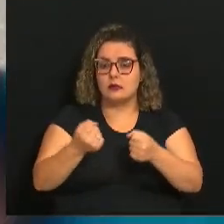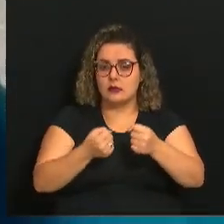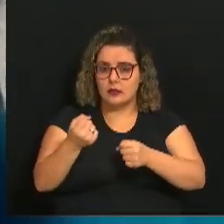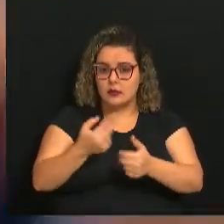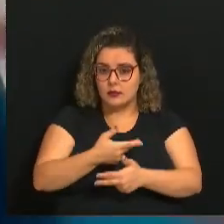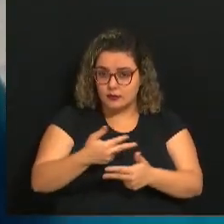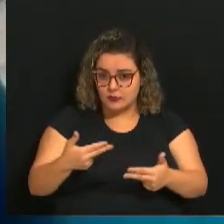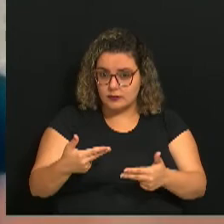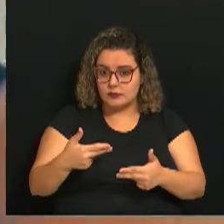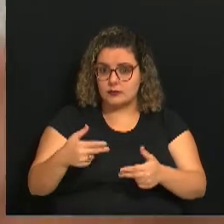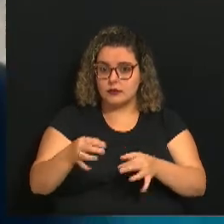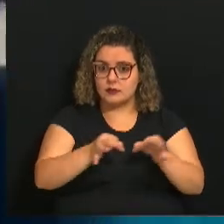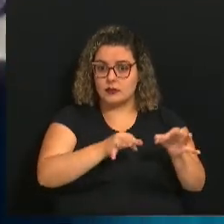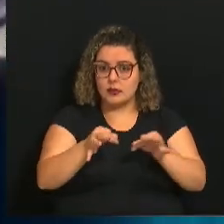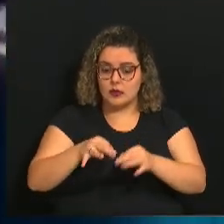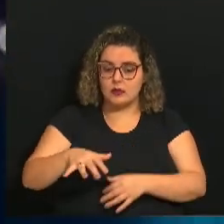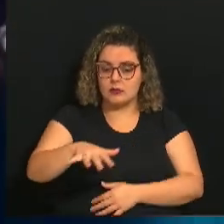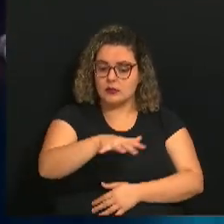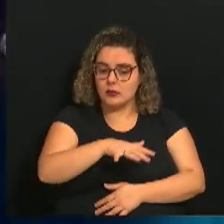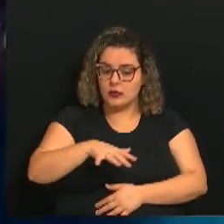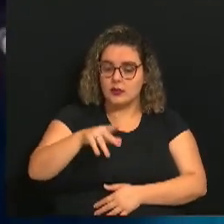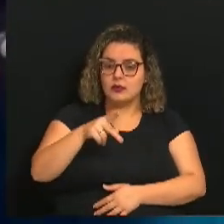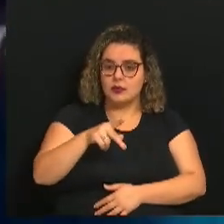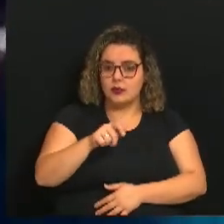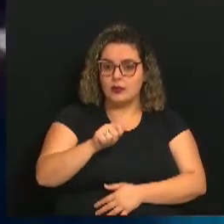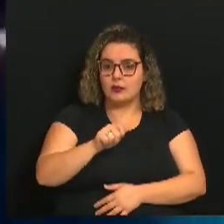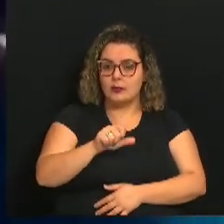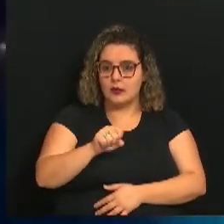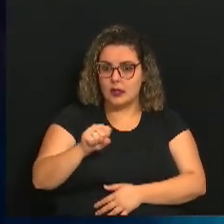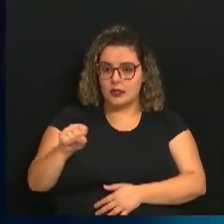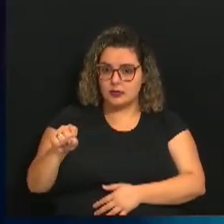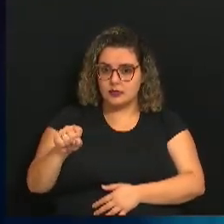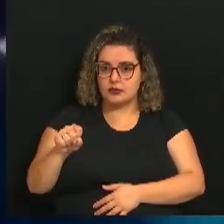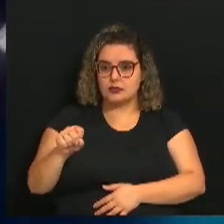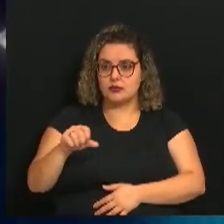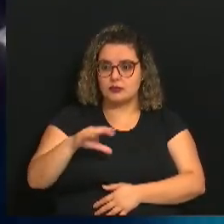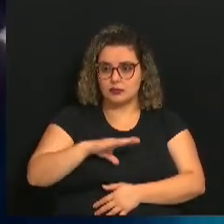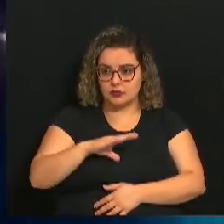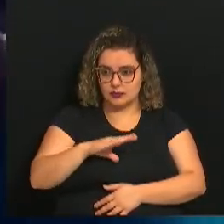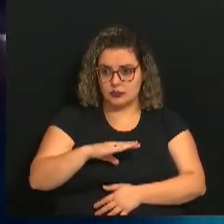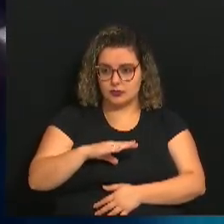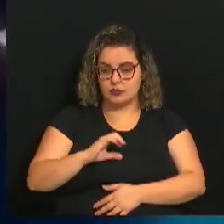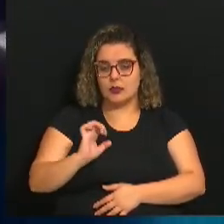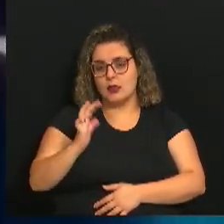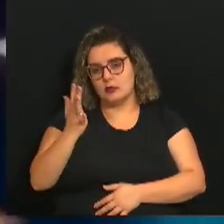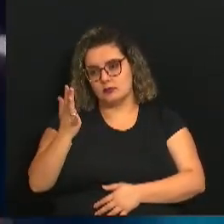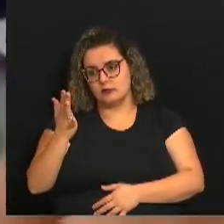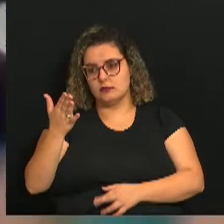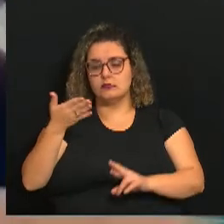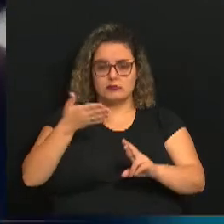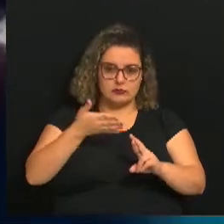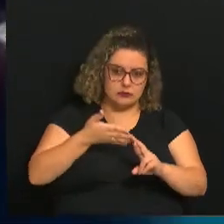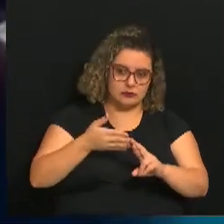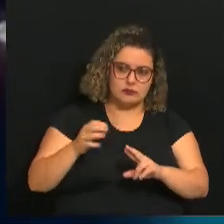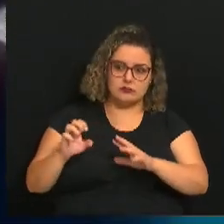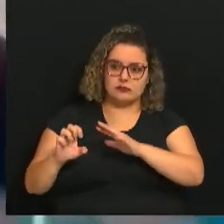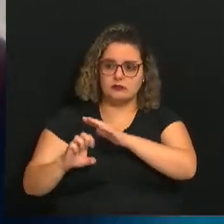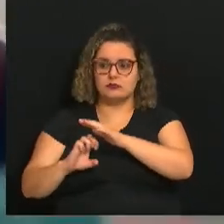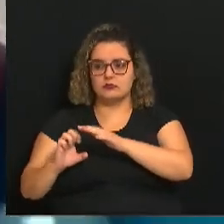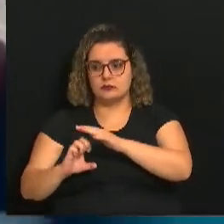Paço Municipal, me chamaram, eu fui lá, enfim. E aí, logo apareceu um representante da empresa que,